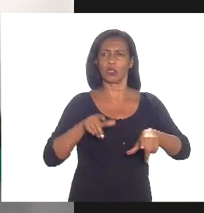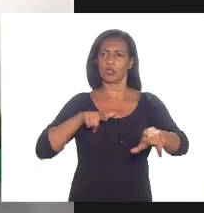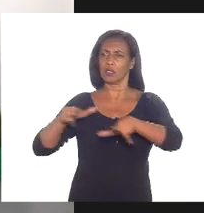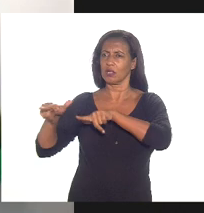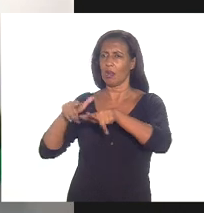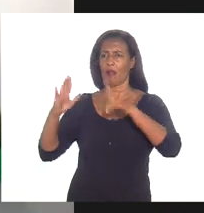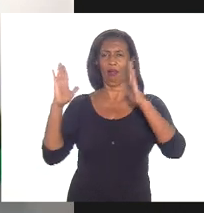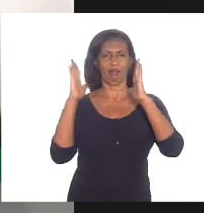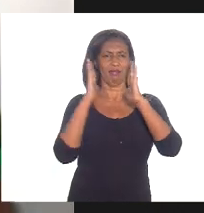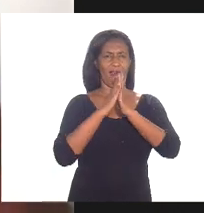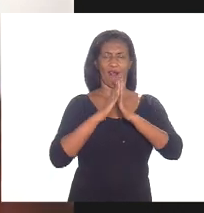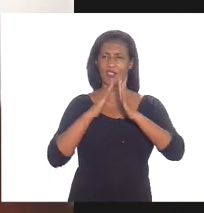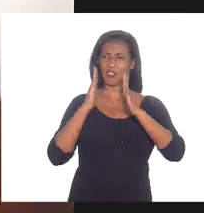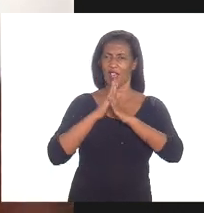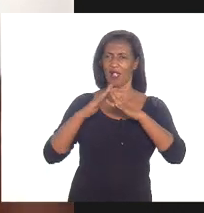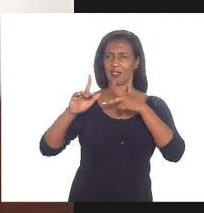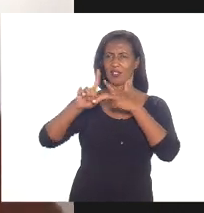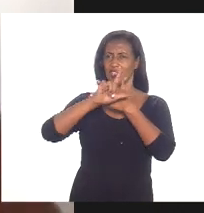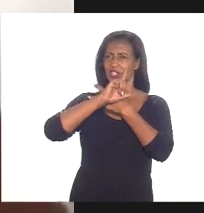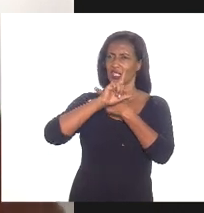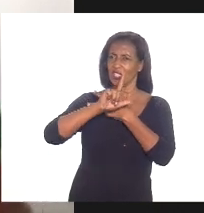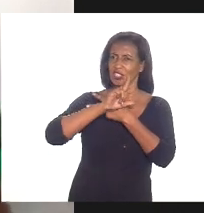casas legislativas, e isso é